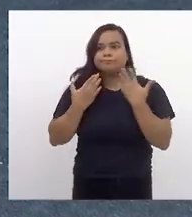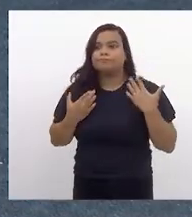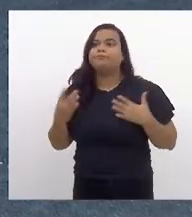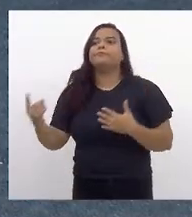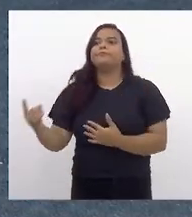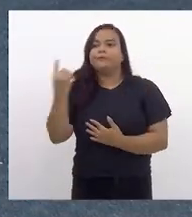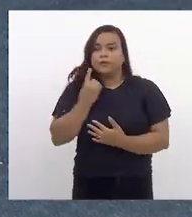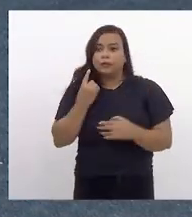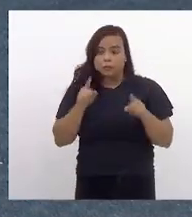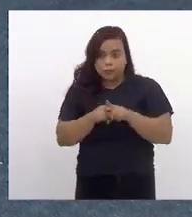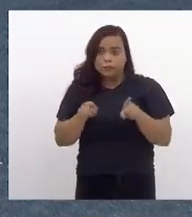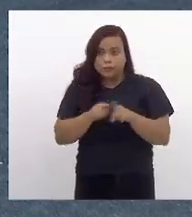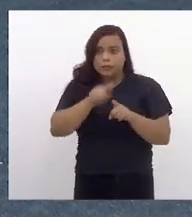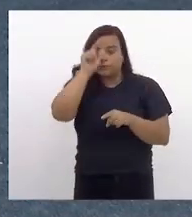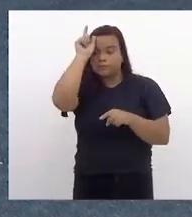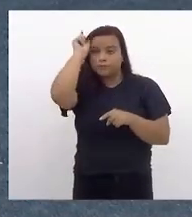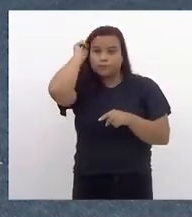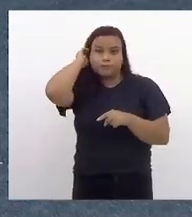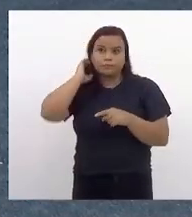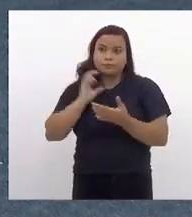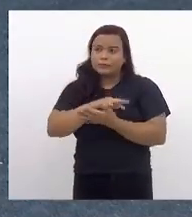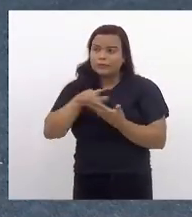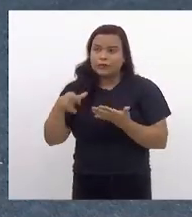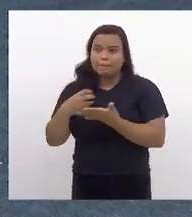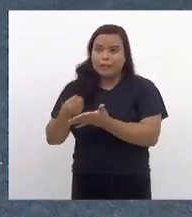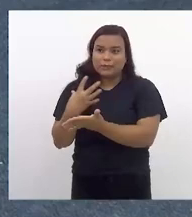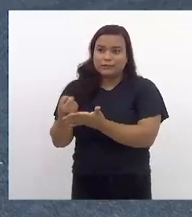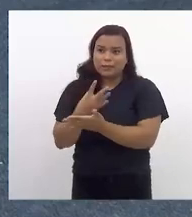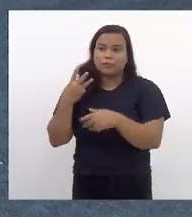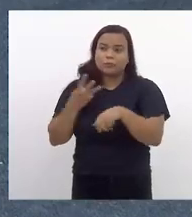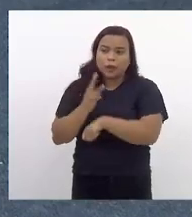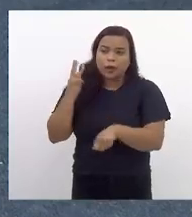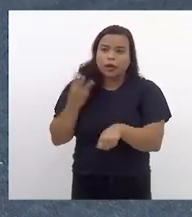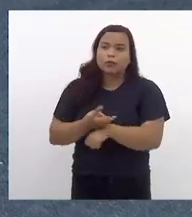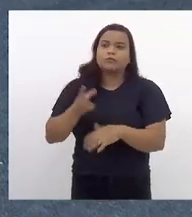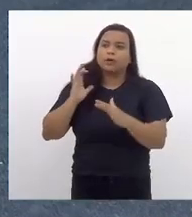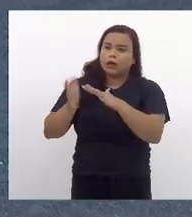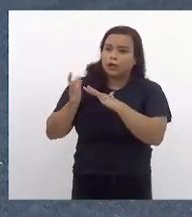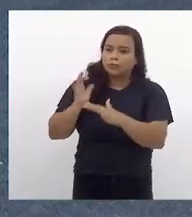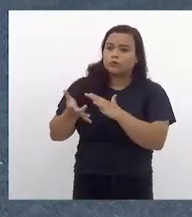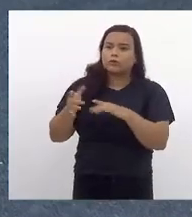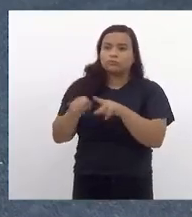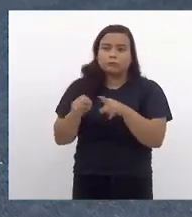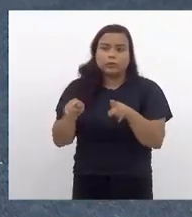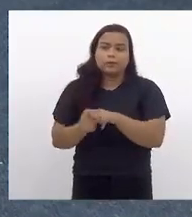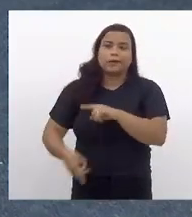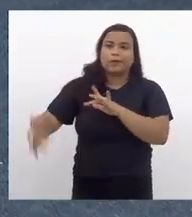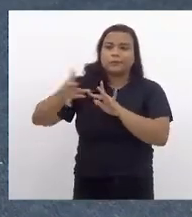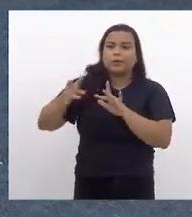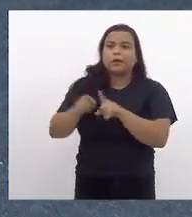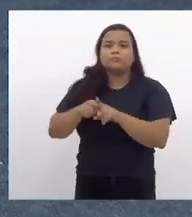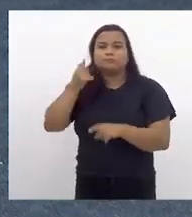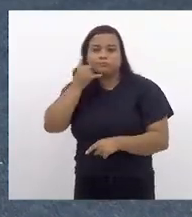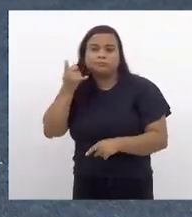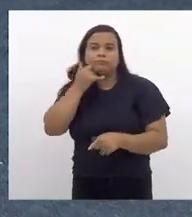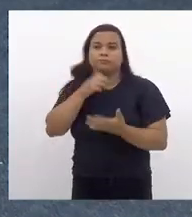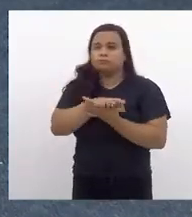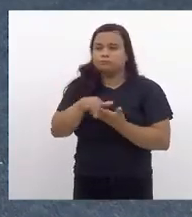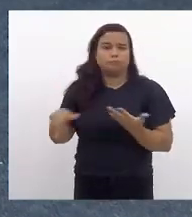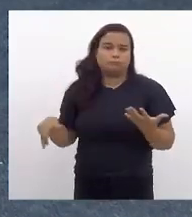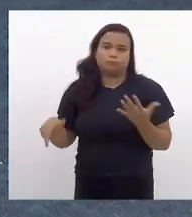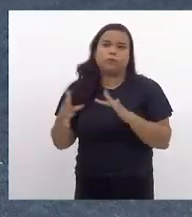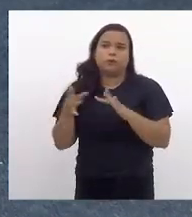nós através dos inúmeras mensagens de zap, das redes sociais, dos telefones, e